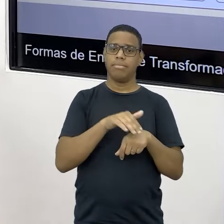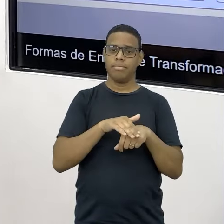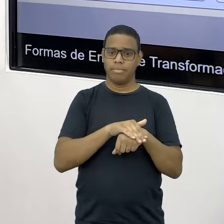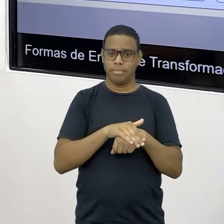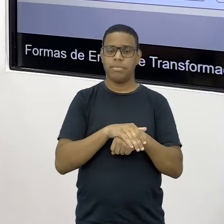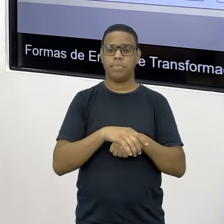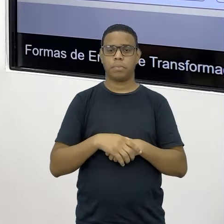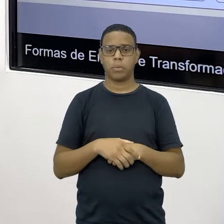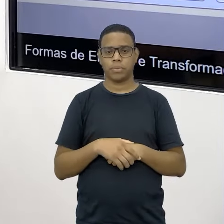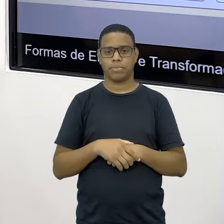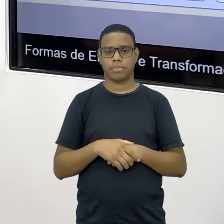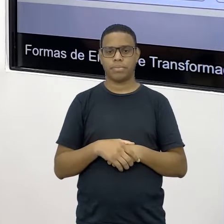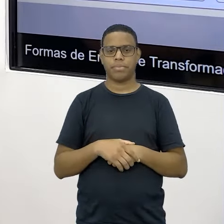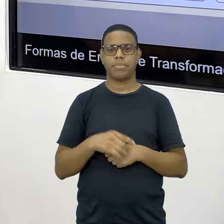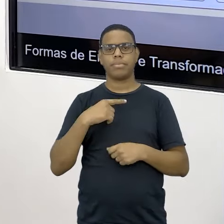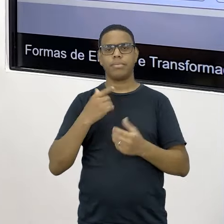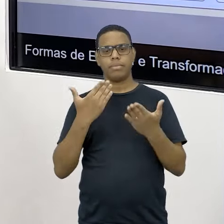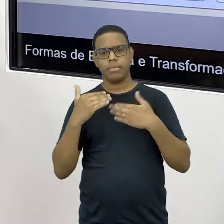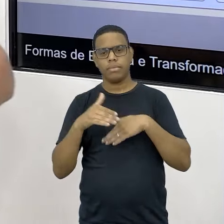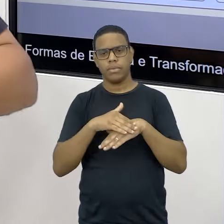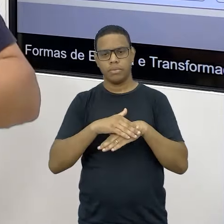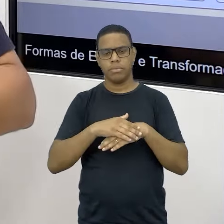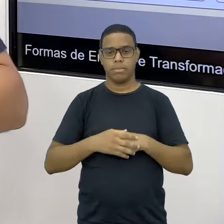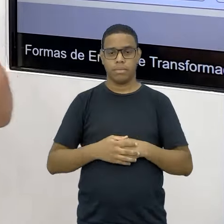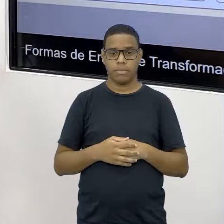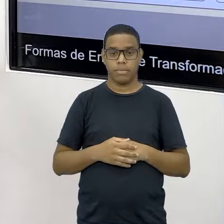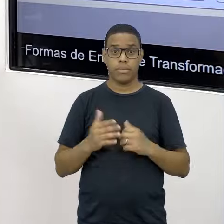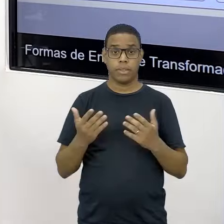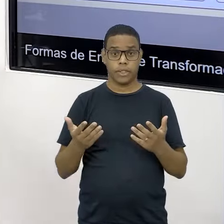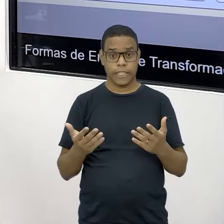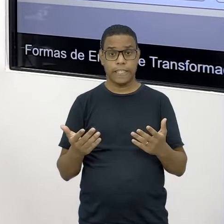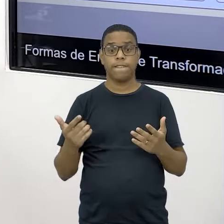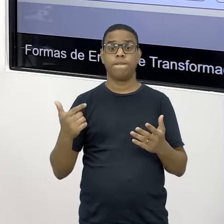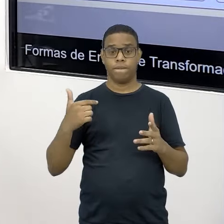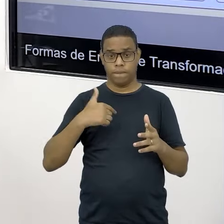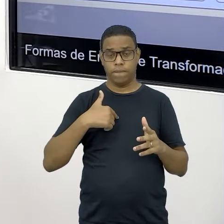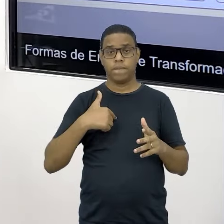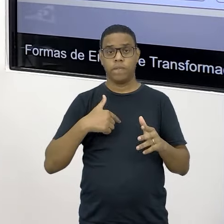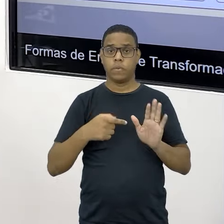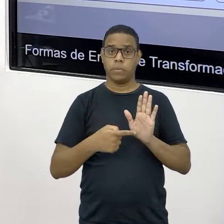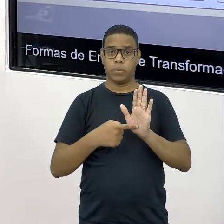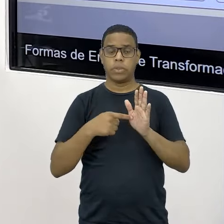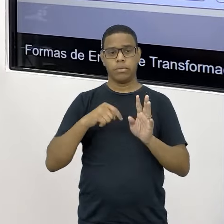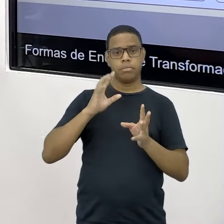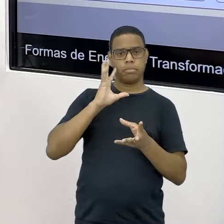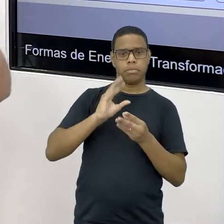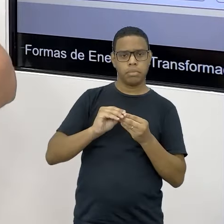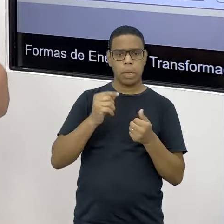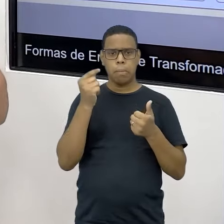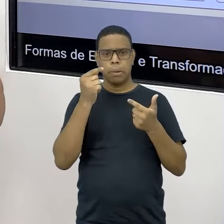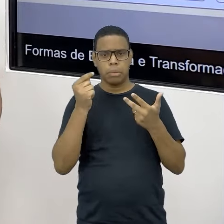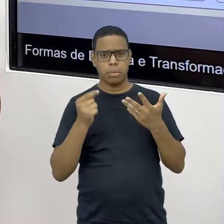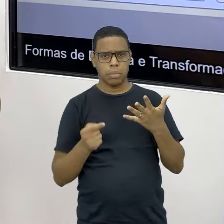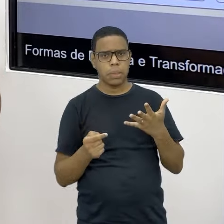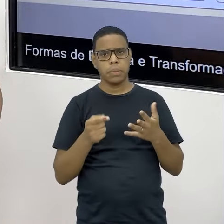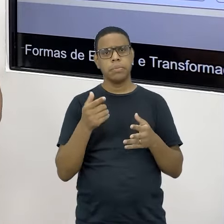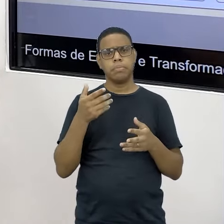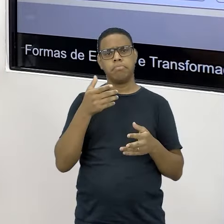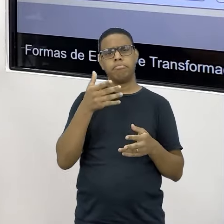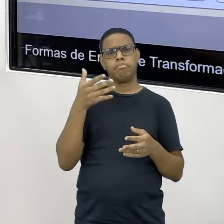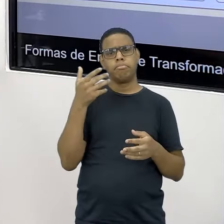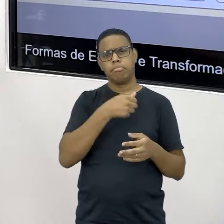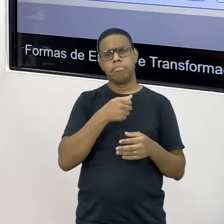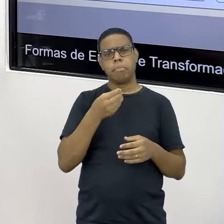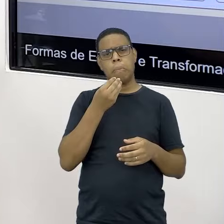aí um bate-bola e tudo mais. E aí eu vou trazer aqui algumas conclusões um pouco óbvias, né?